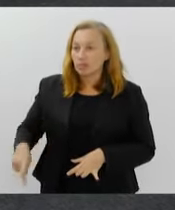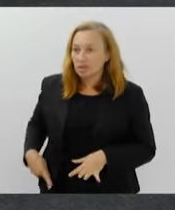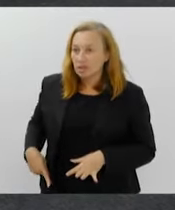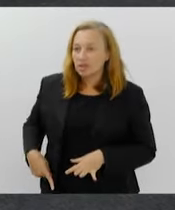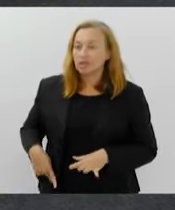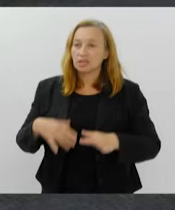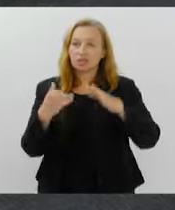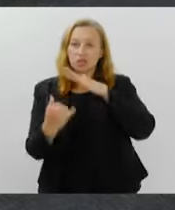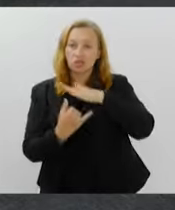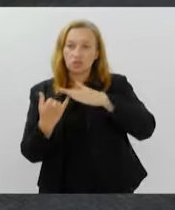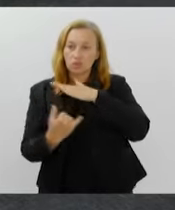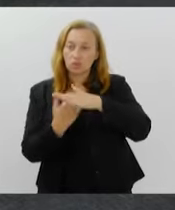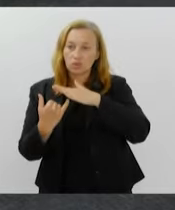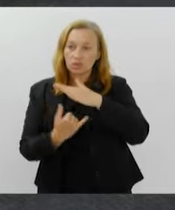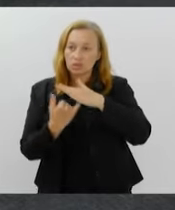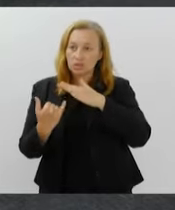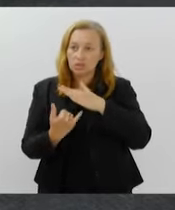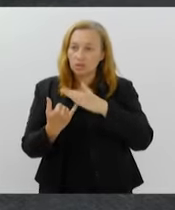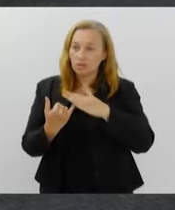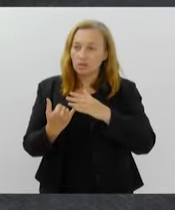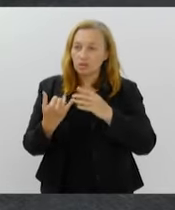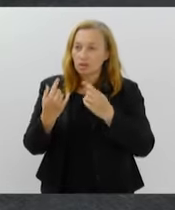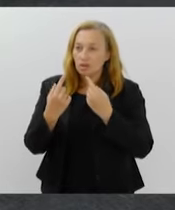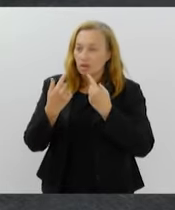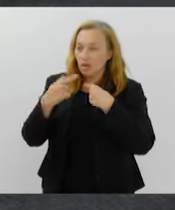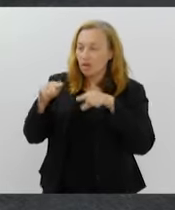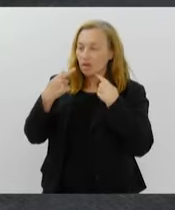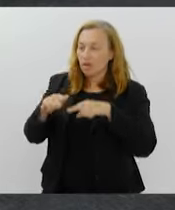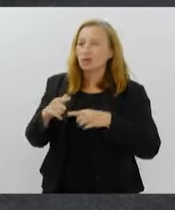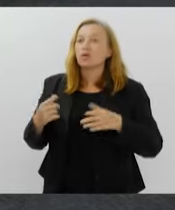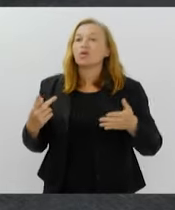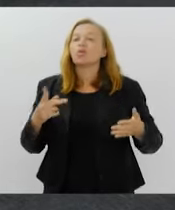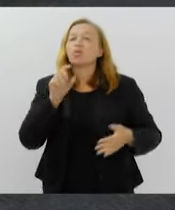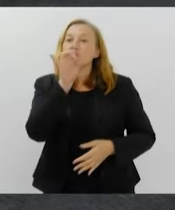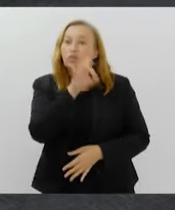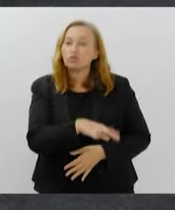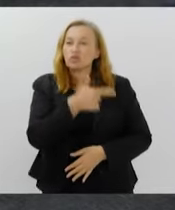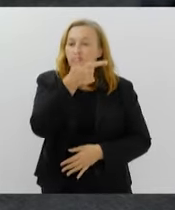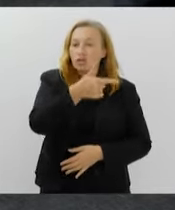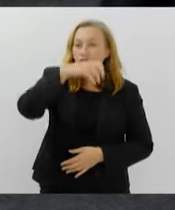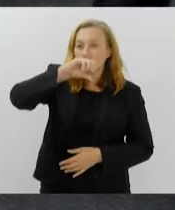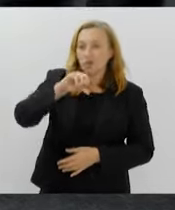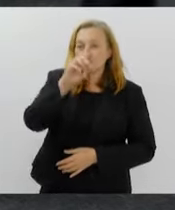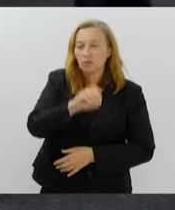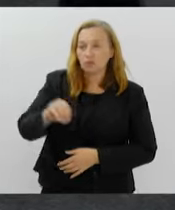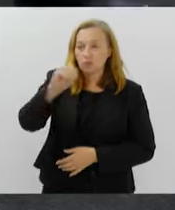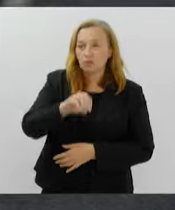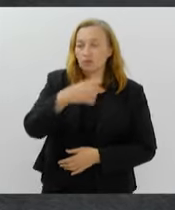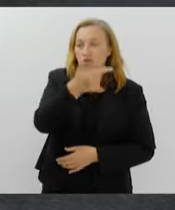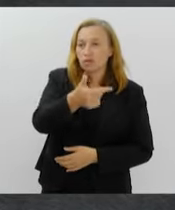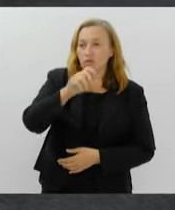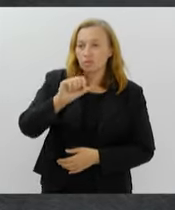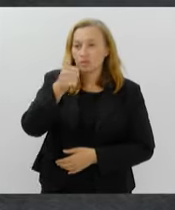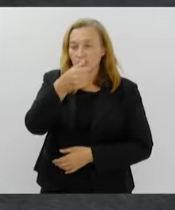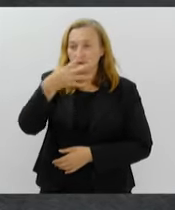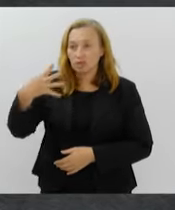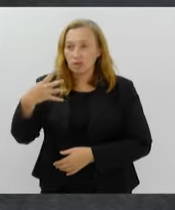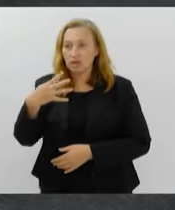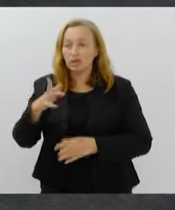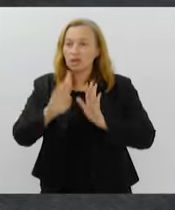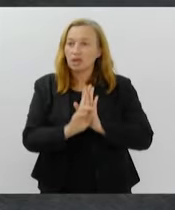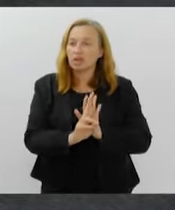instituição o último acontecimento Presidente se deu no dia 29 de outubro de 2024 onde de acordo com as representações